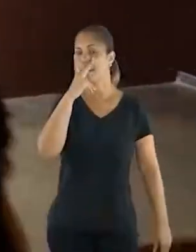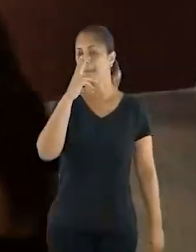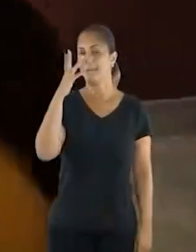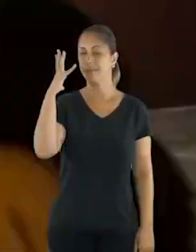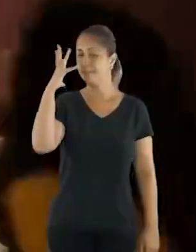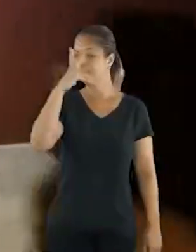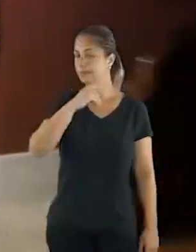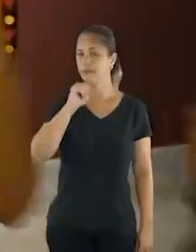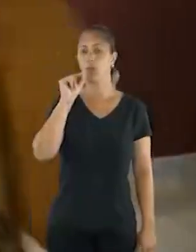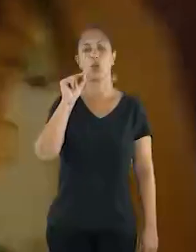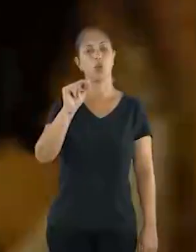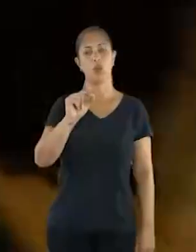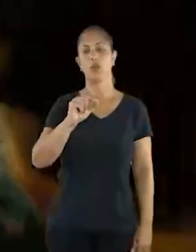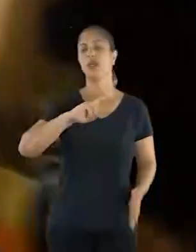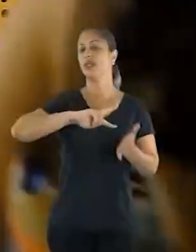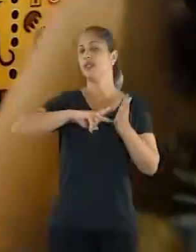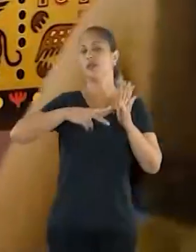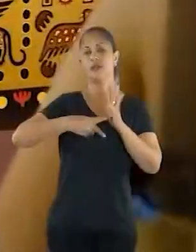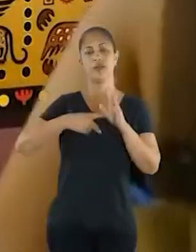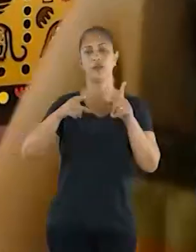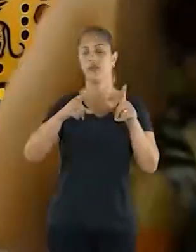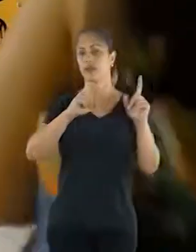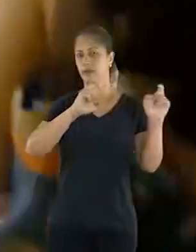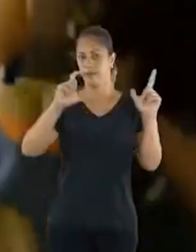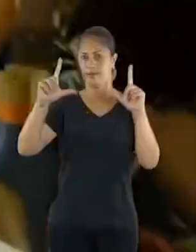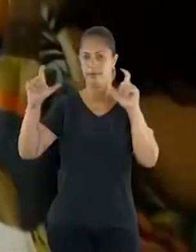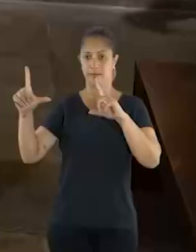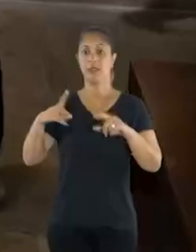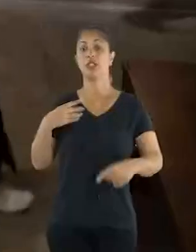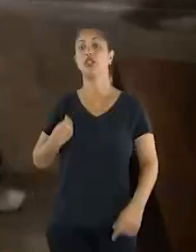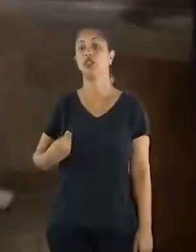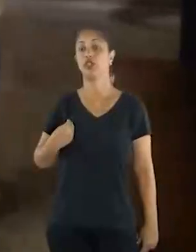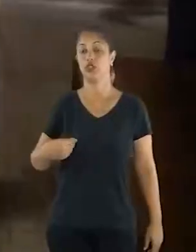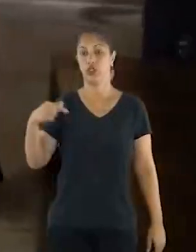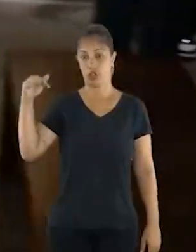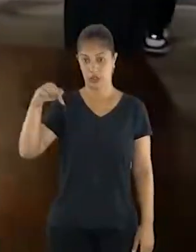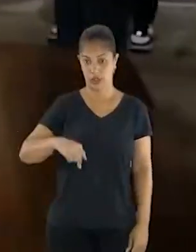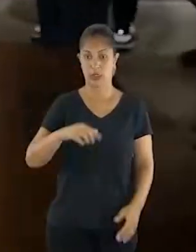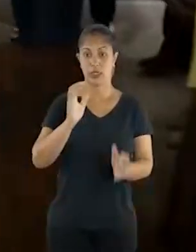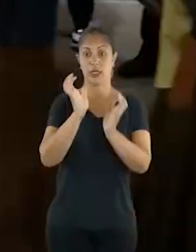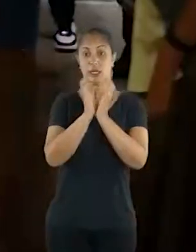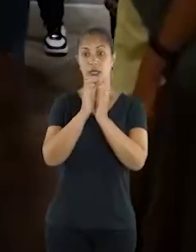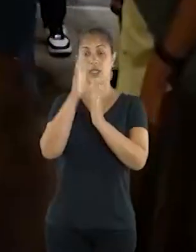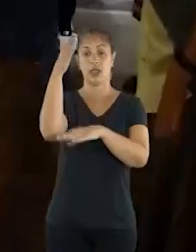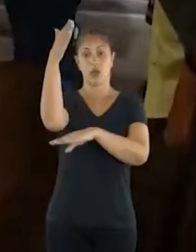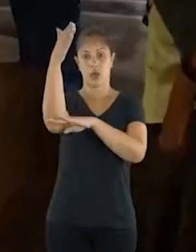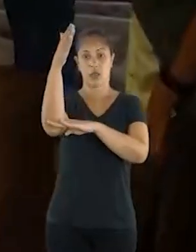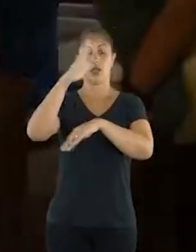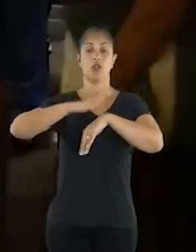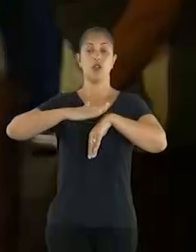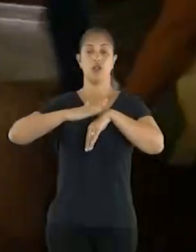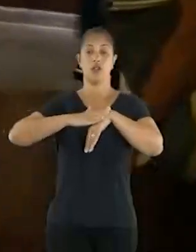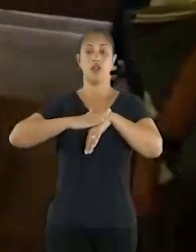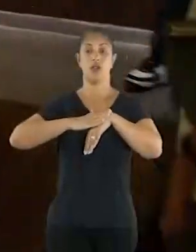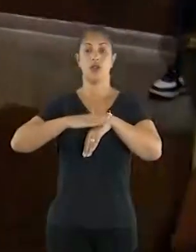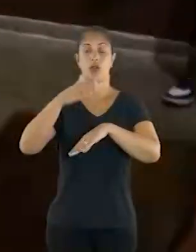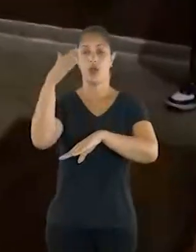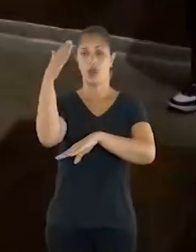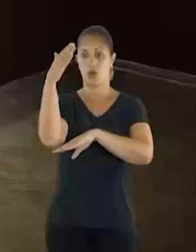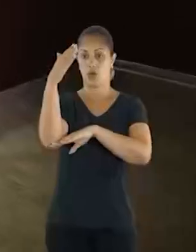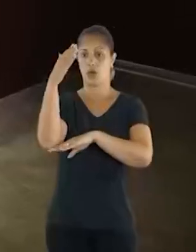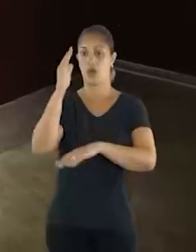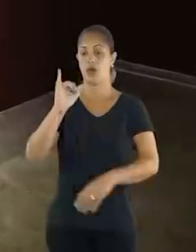extraordinária, que é o seguinte: existiu aqui no Recife um hotel chamado